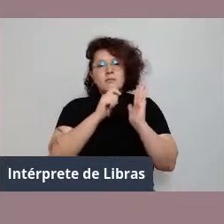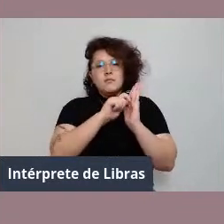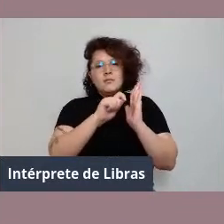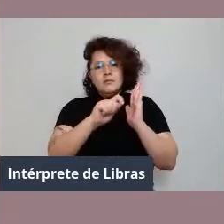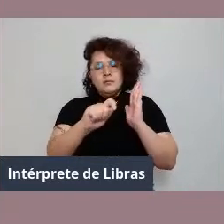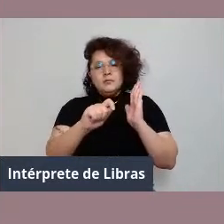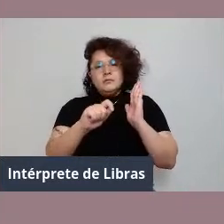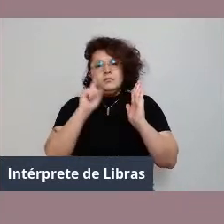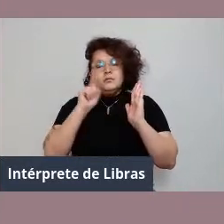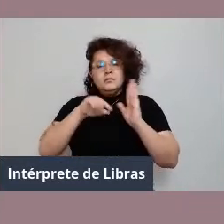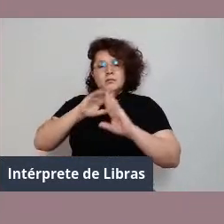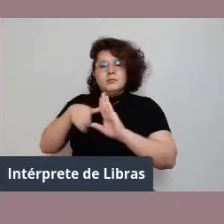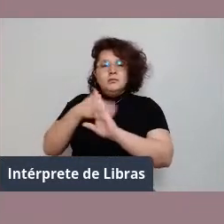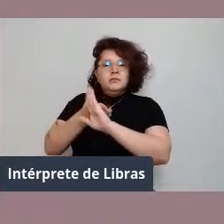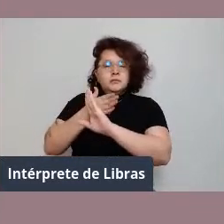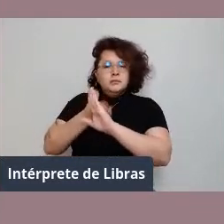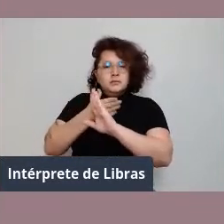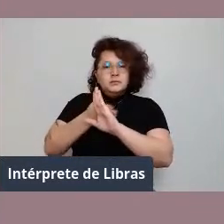de